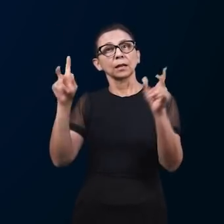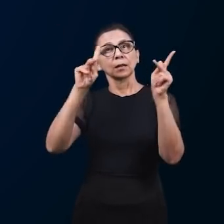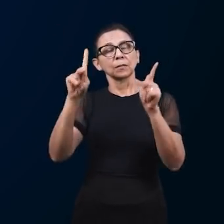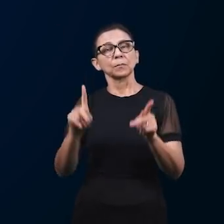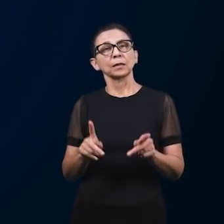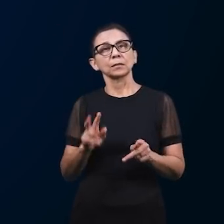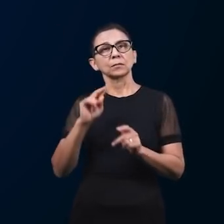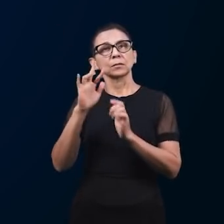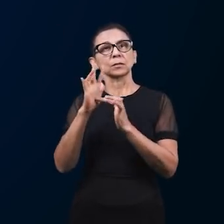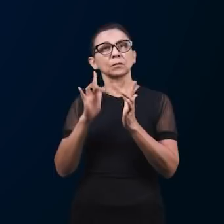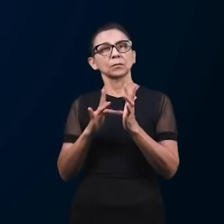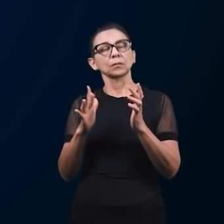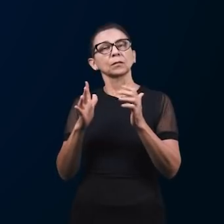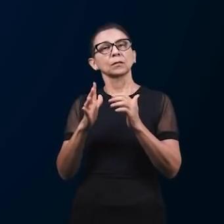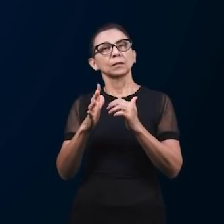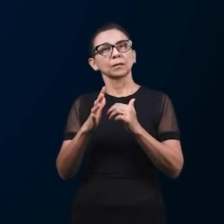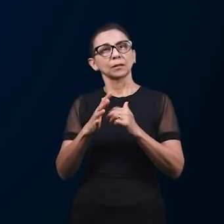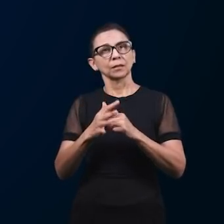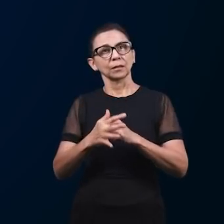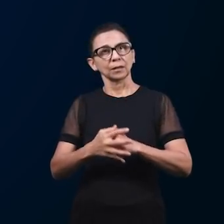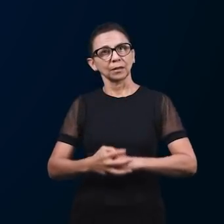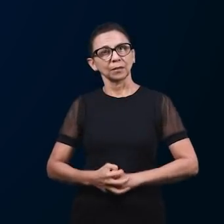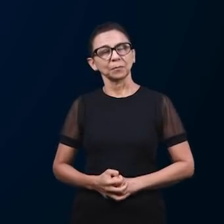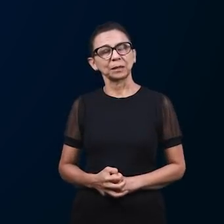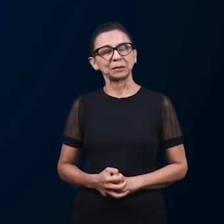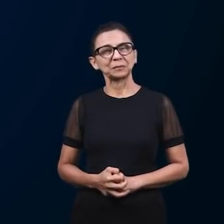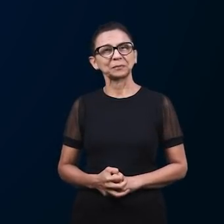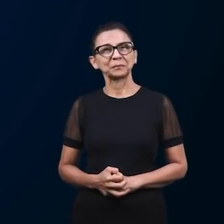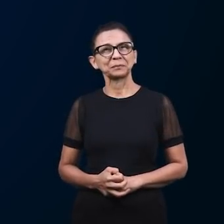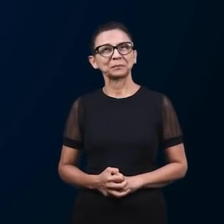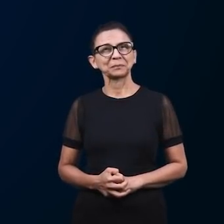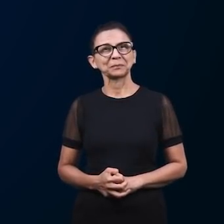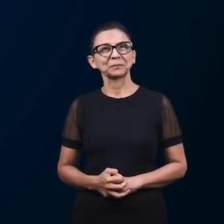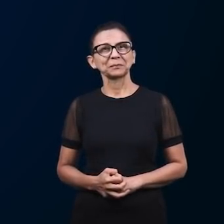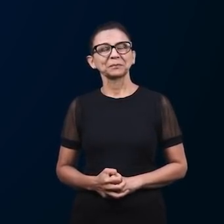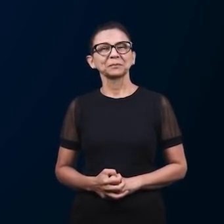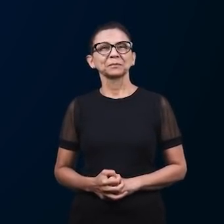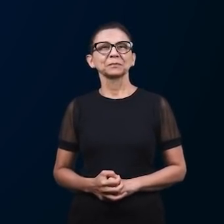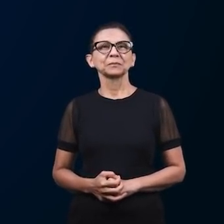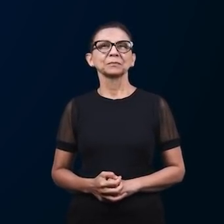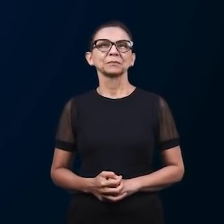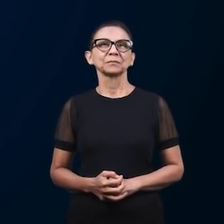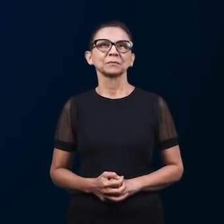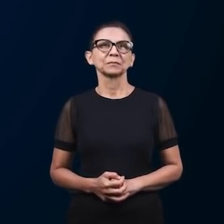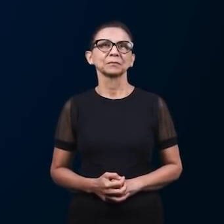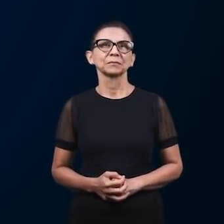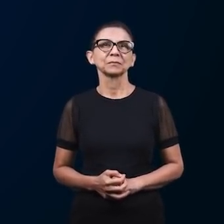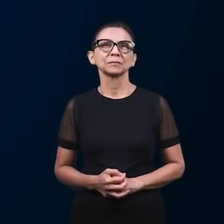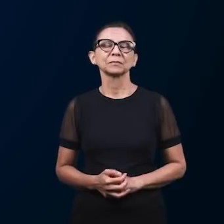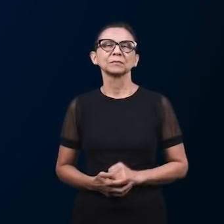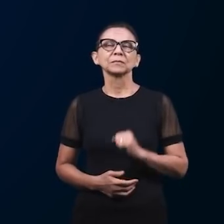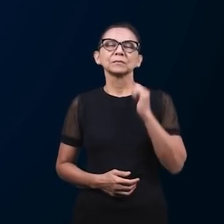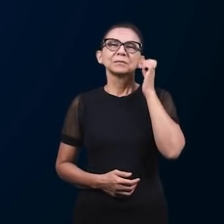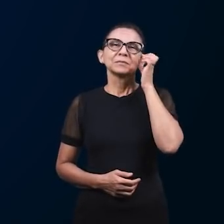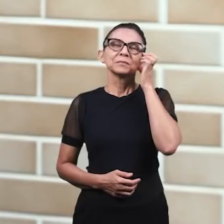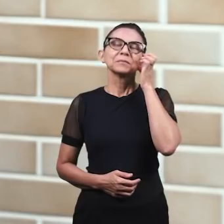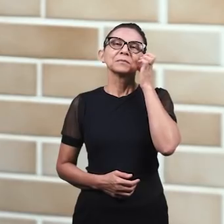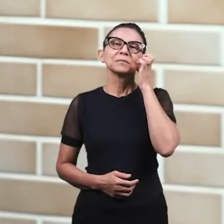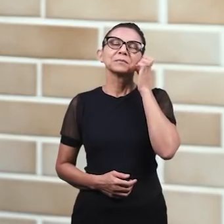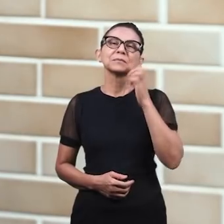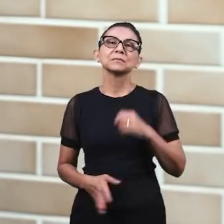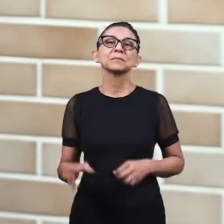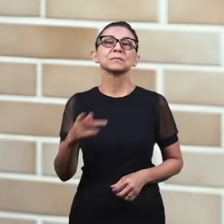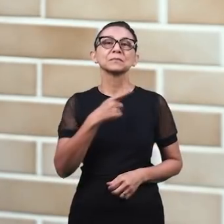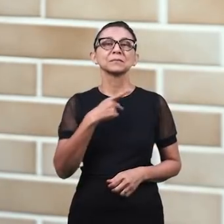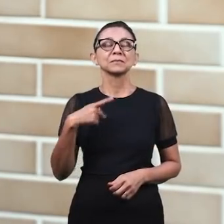på at han kommer tilbake. Så jeg hilser dere med fred fra Herren. Amém.